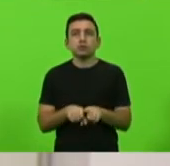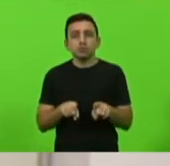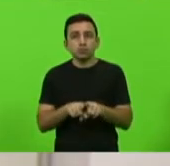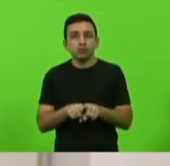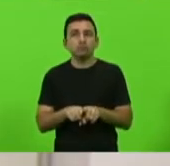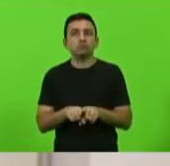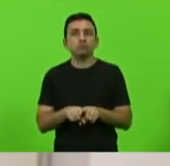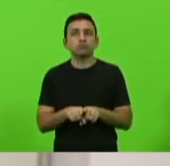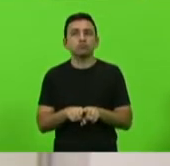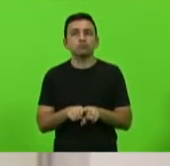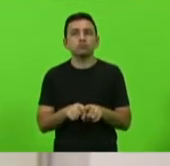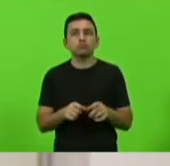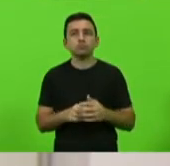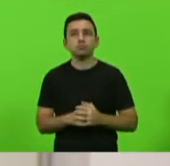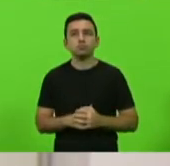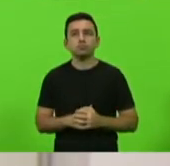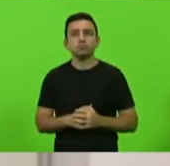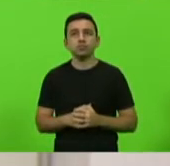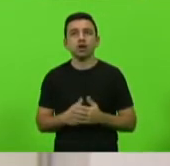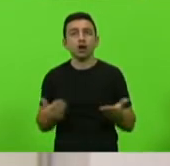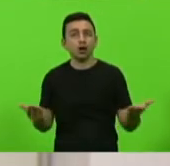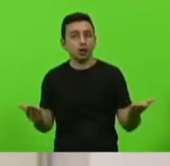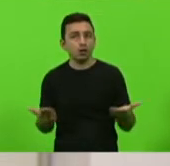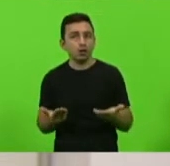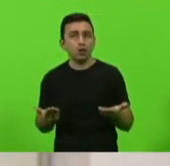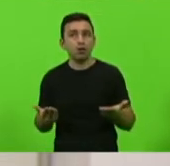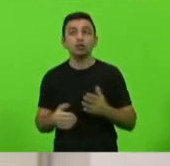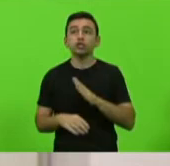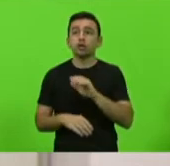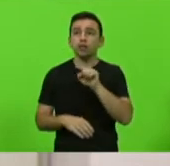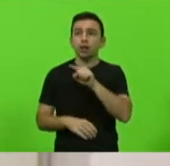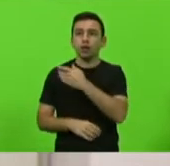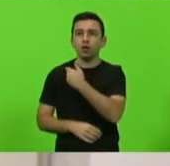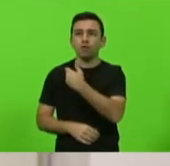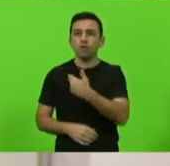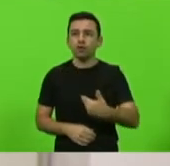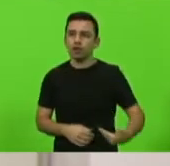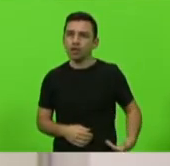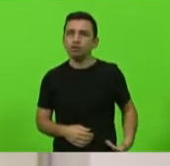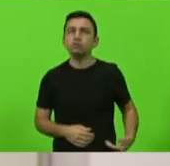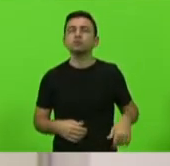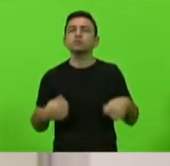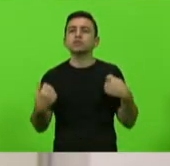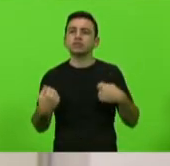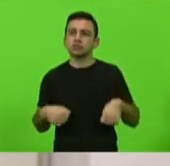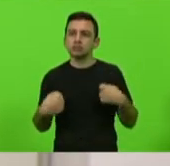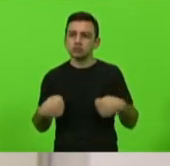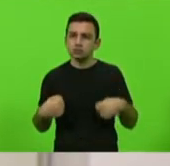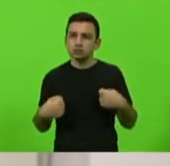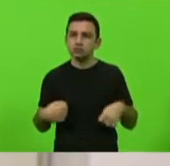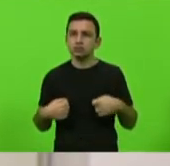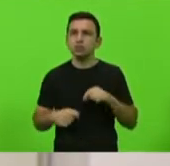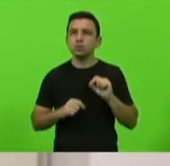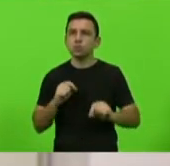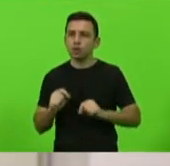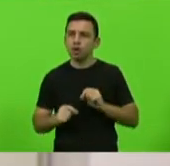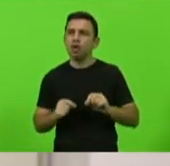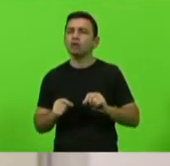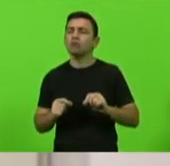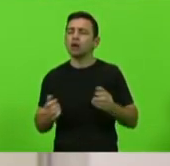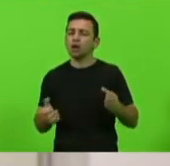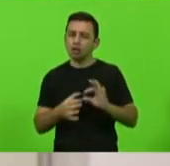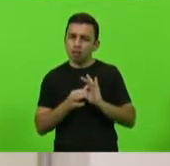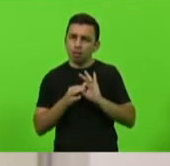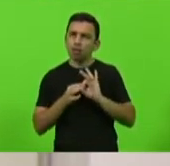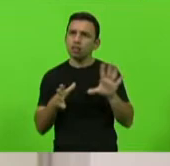também o chamamento ao governo do Estado para que estenda essa medida agora de flexibilização